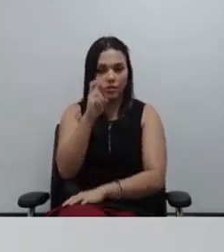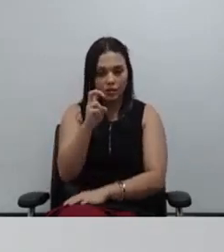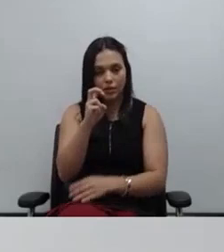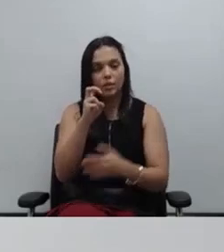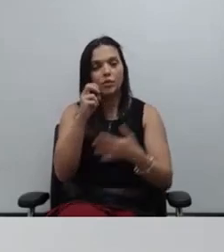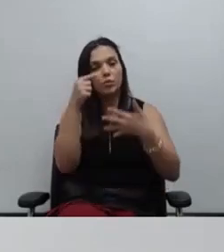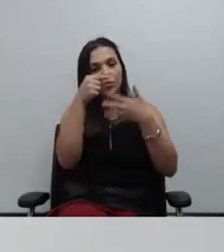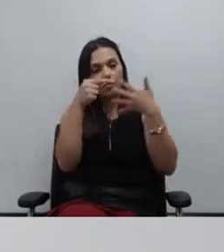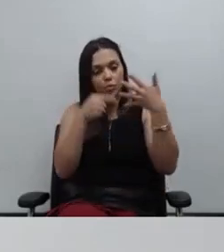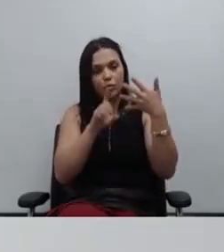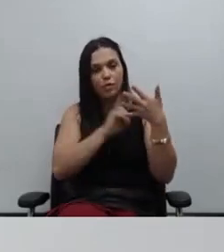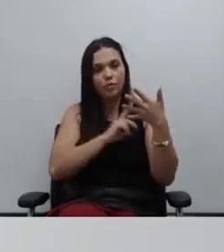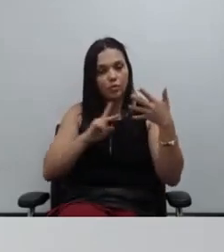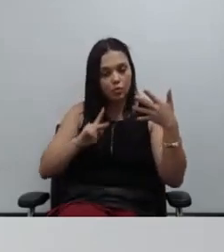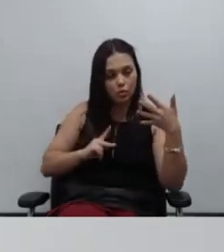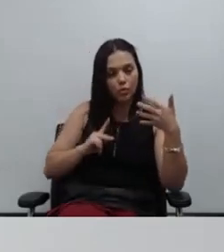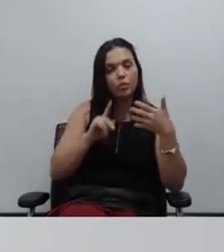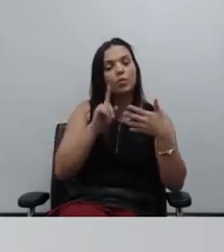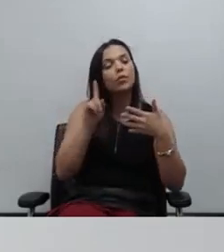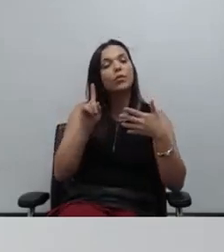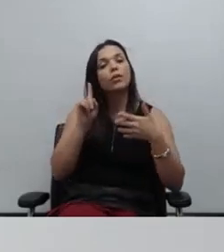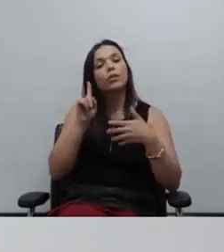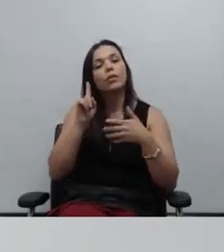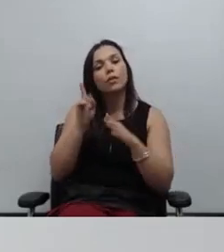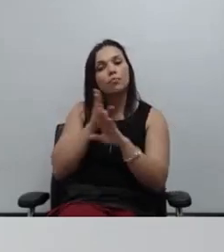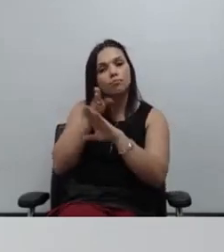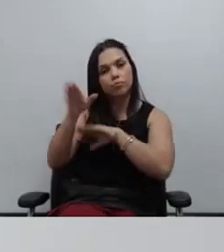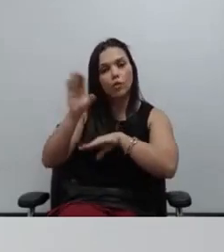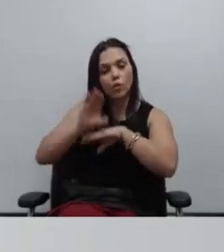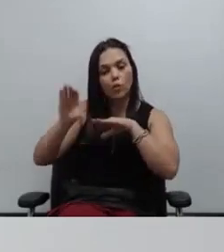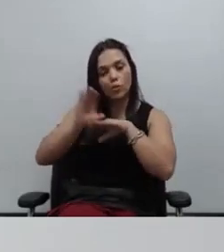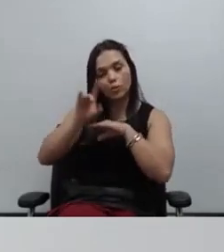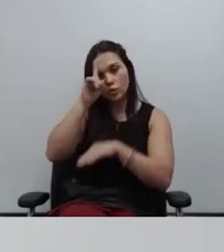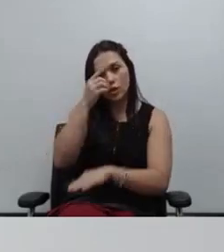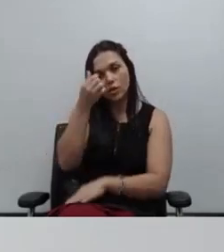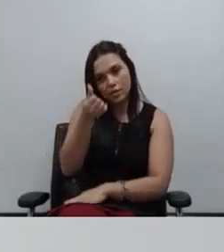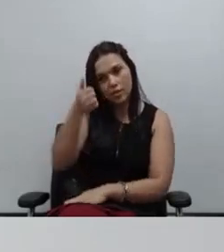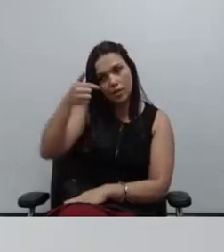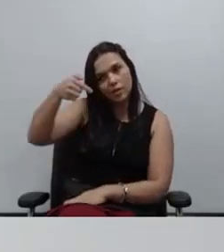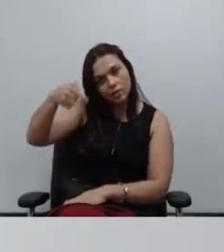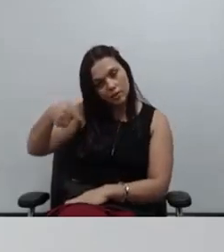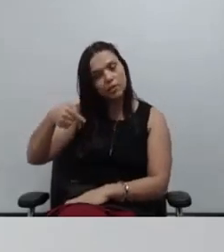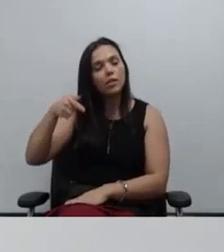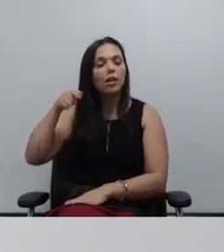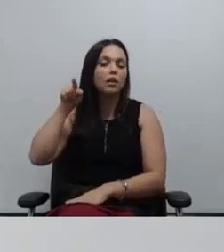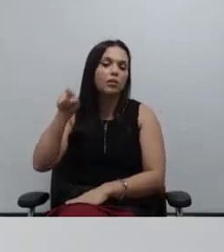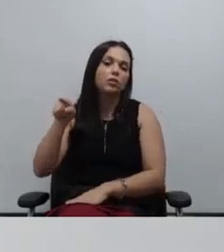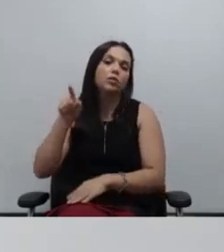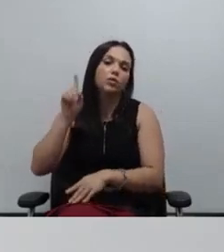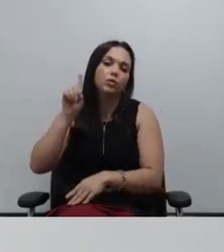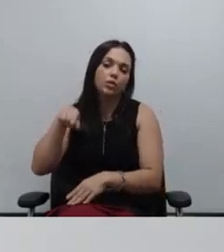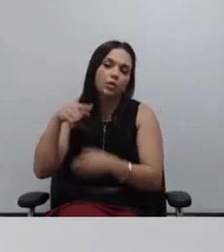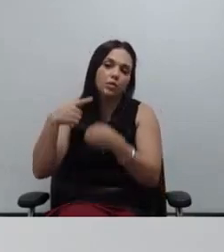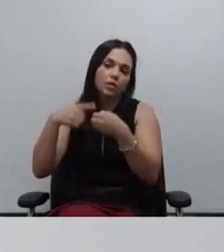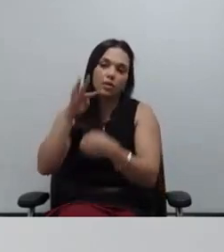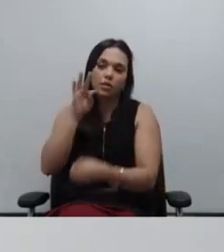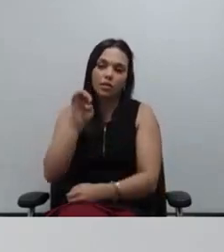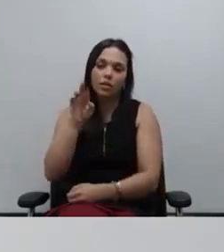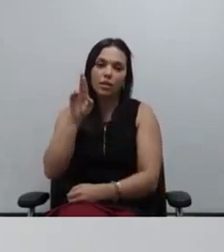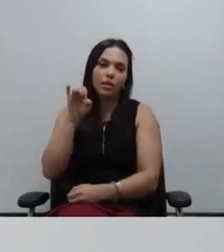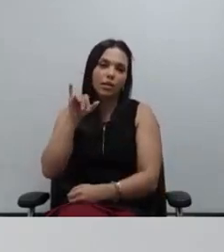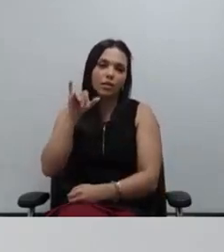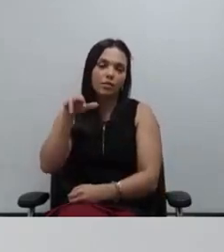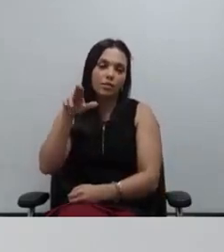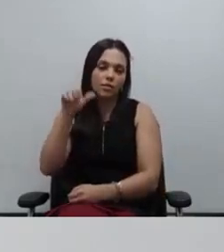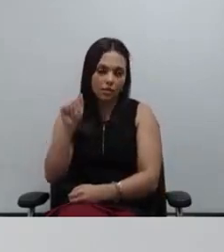Nogueira, Nálida Coelho, Nelise Cristino Ogawa, Priscila Aparecida Diniz, Débora Cristina e Endrine Fontana, anotando-se que os